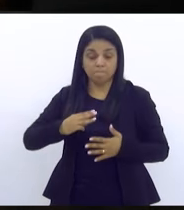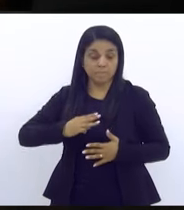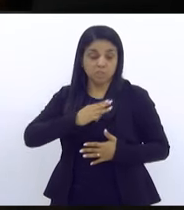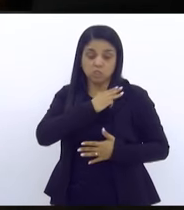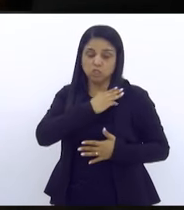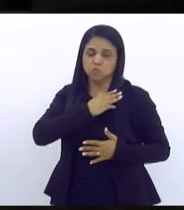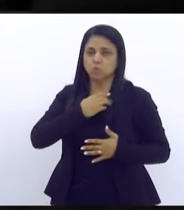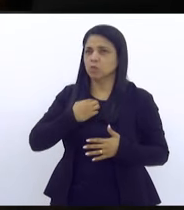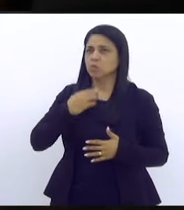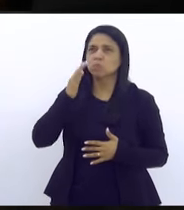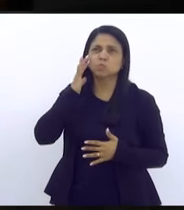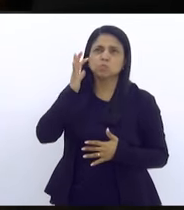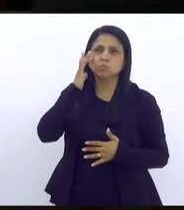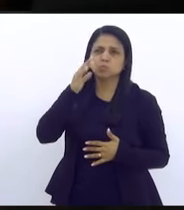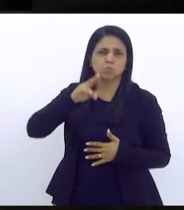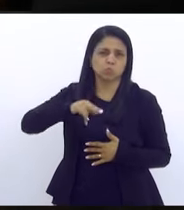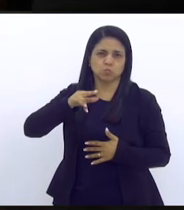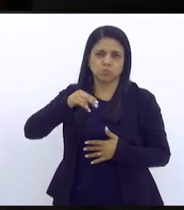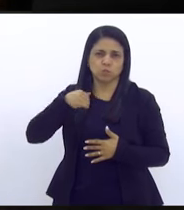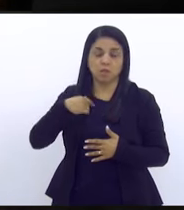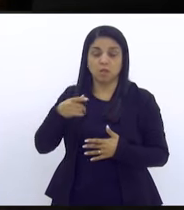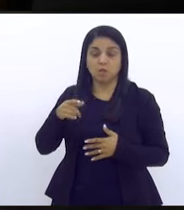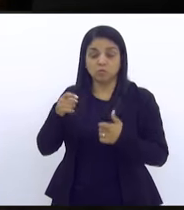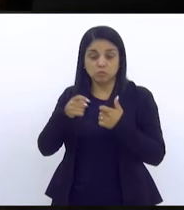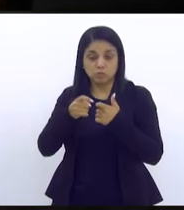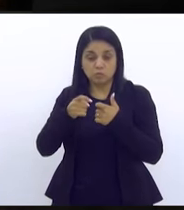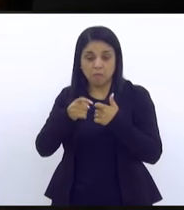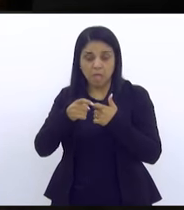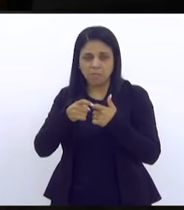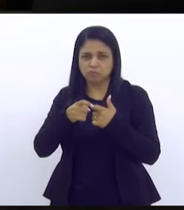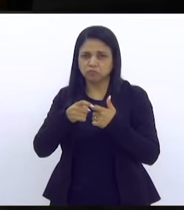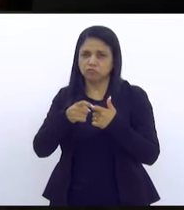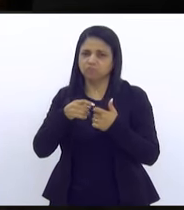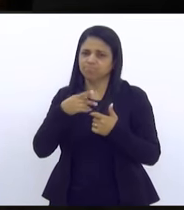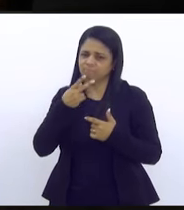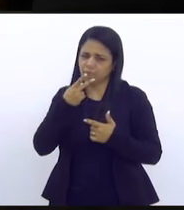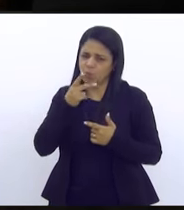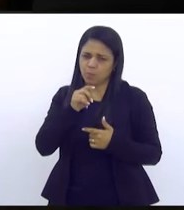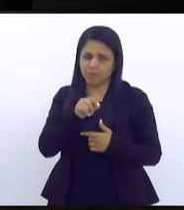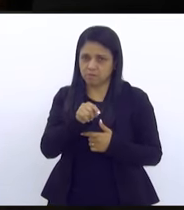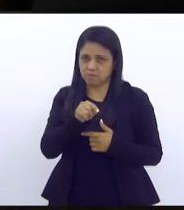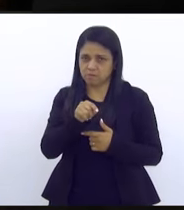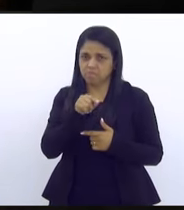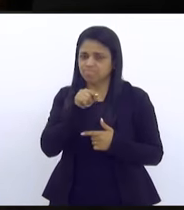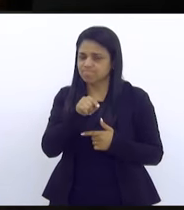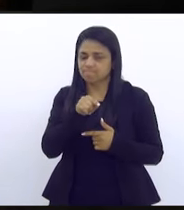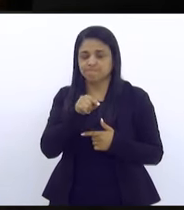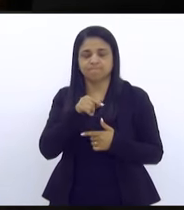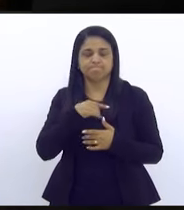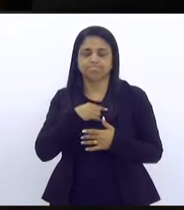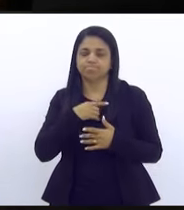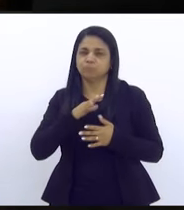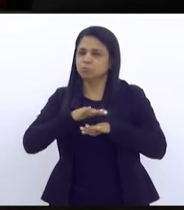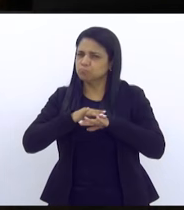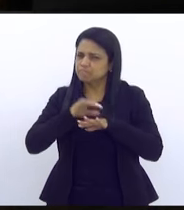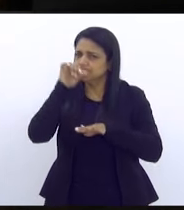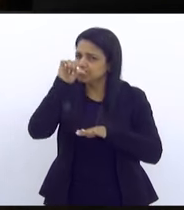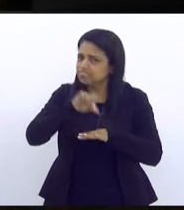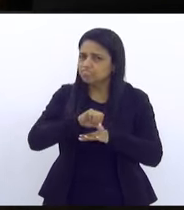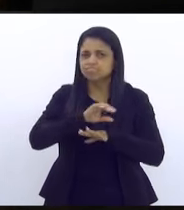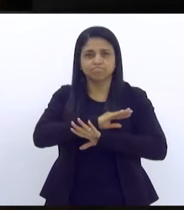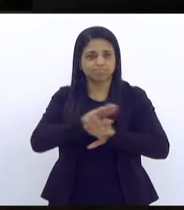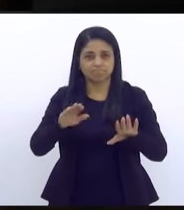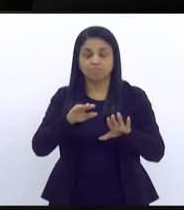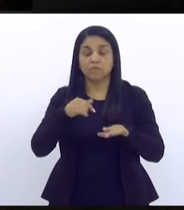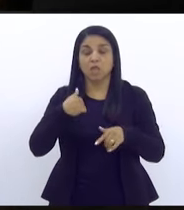Supremo. Inclusive, ele teve desenganado pelos médicos, Jesus que curou ele. E ele dizia o seguinte: eu